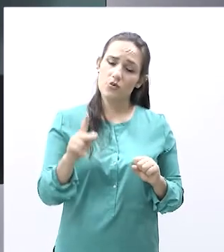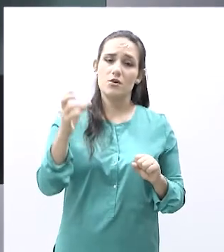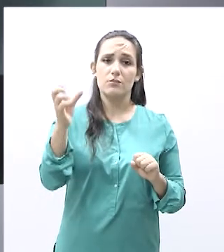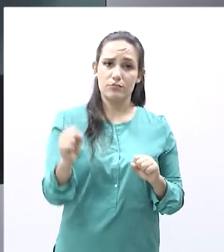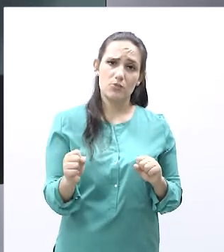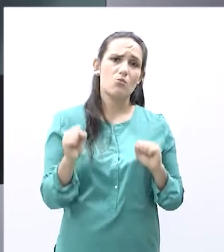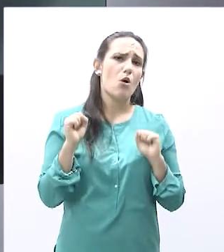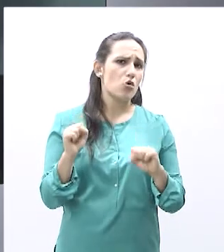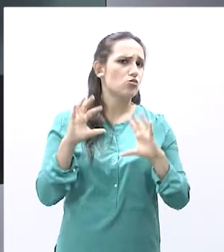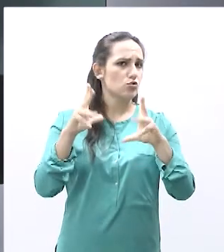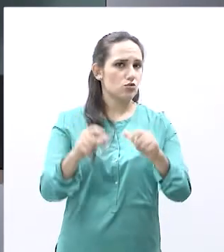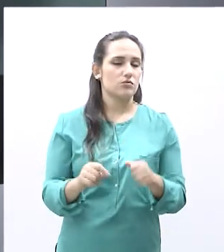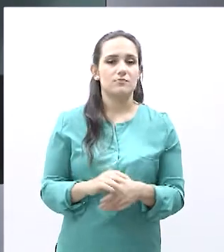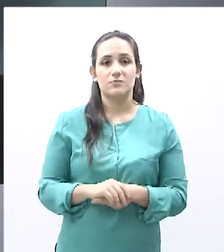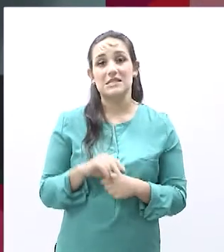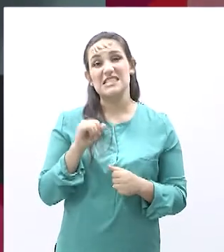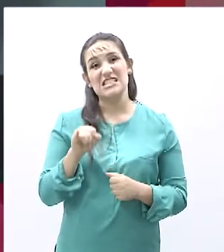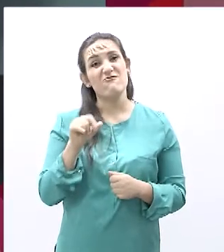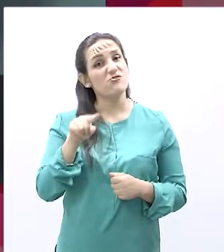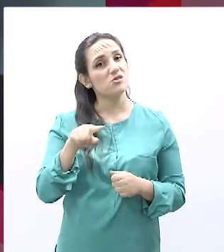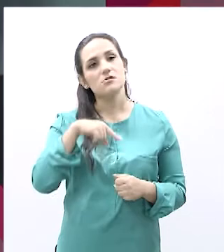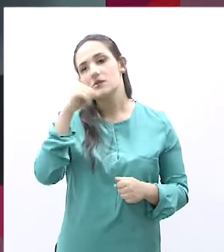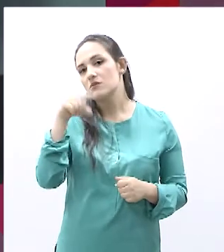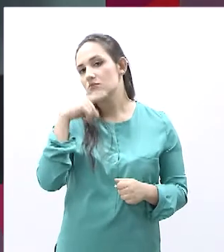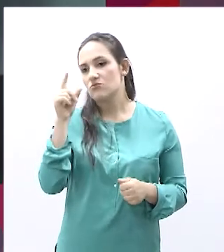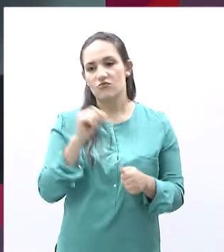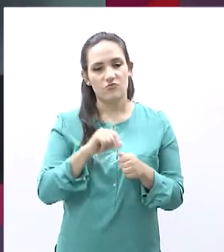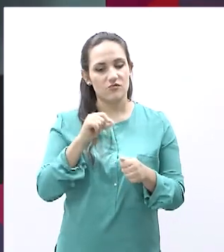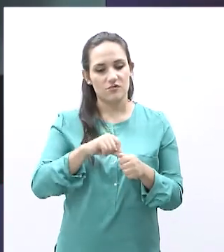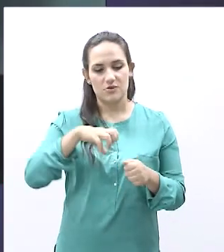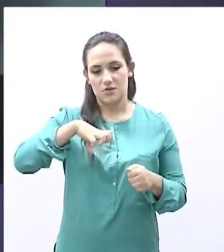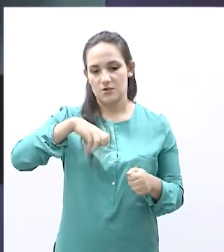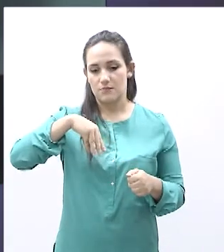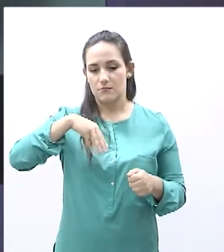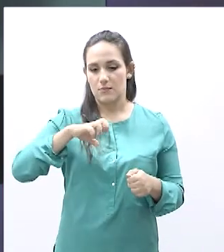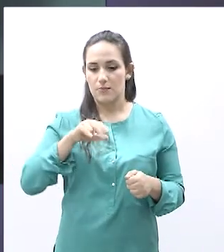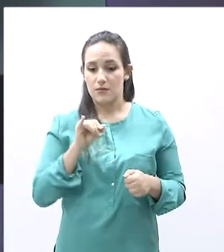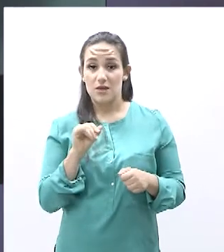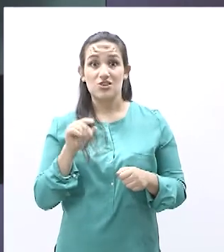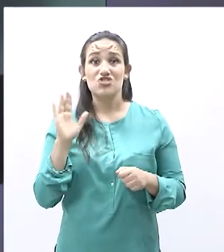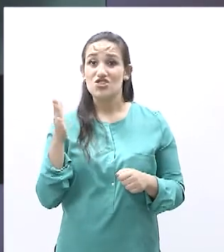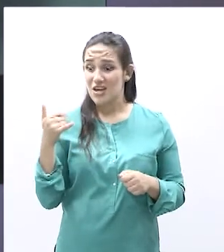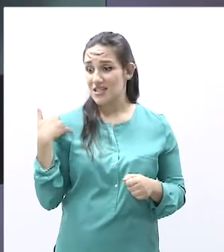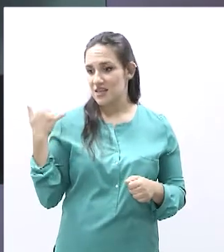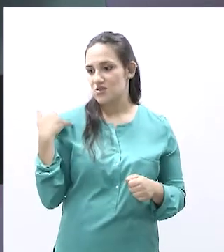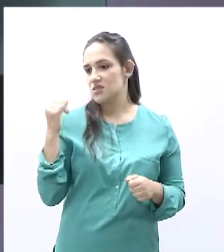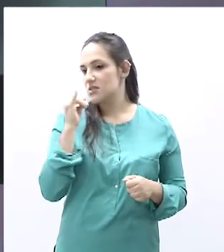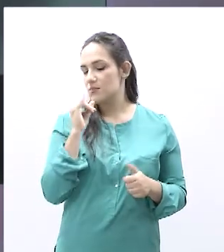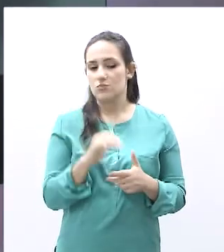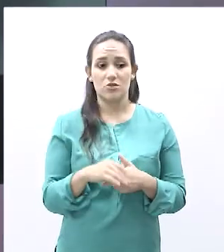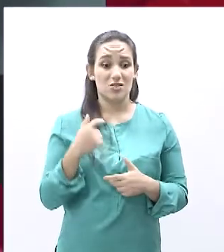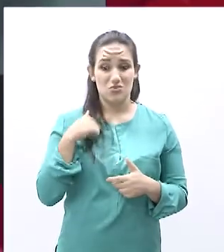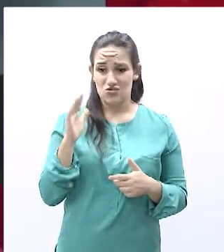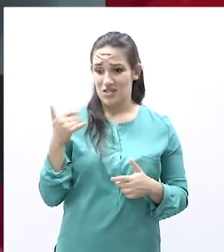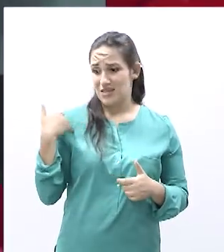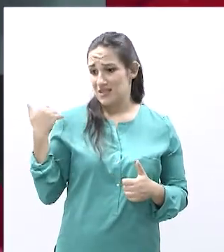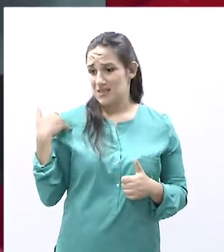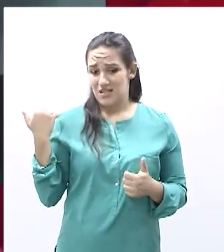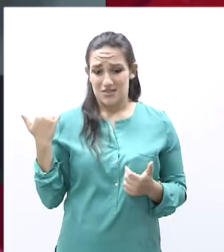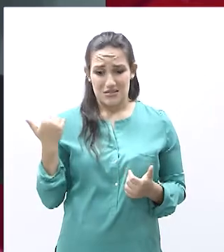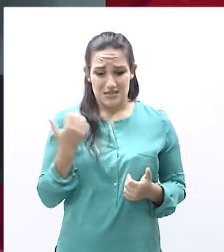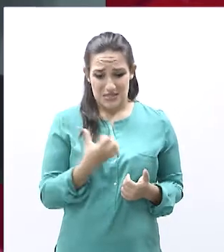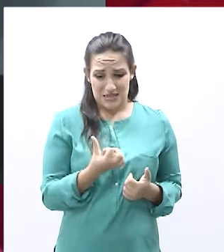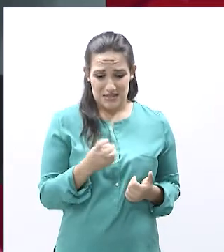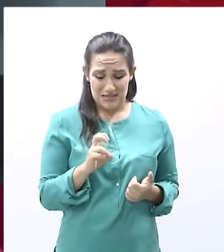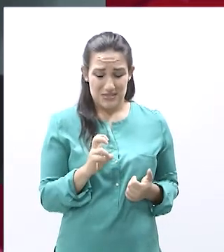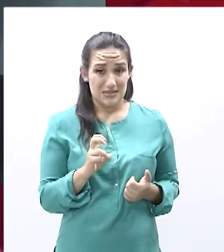benefícios previdenciários. As pessoas que não conseguiram, chegaram já numa idade avançada, por exemplo, estão com a